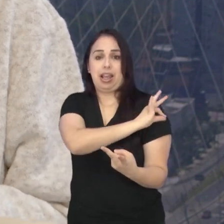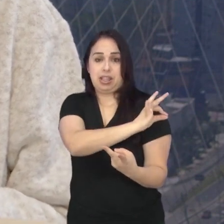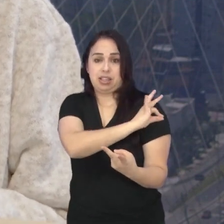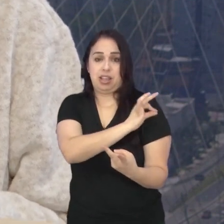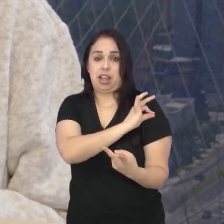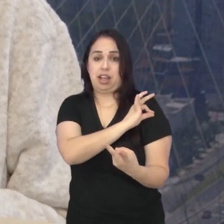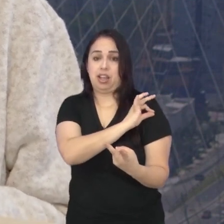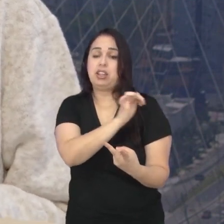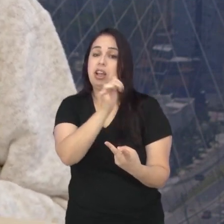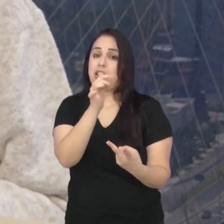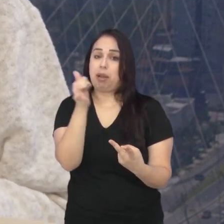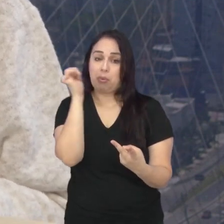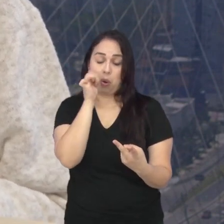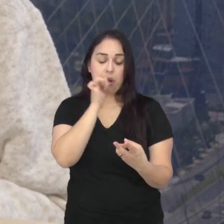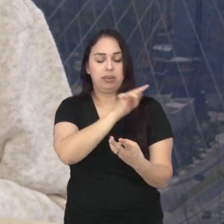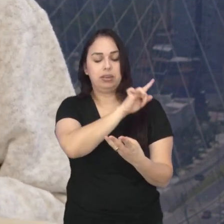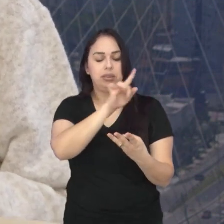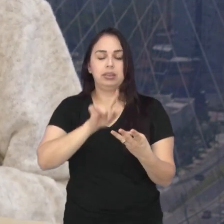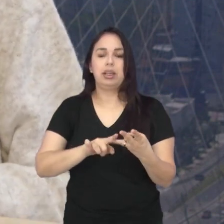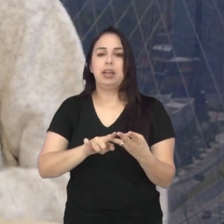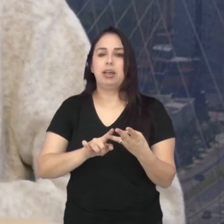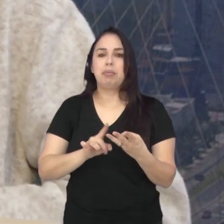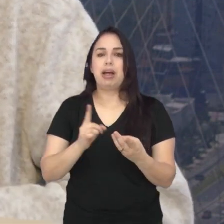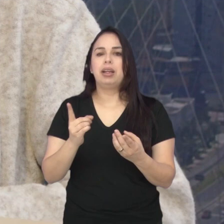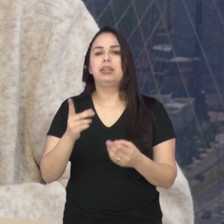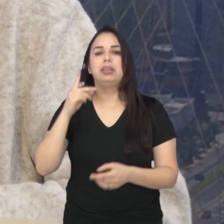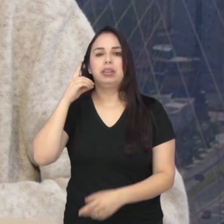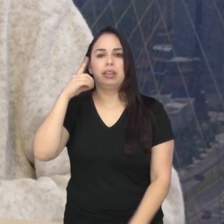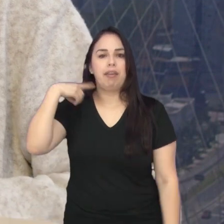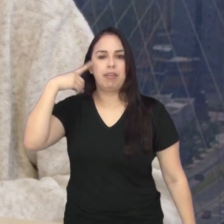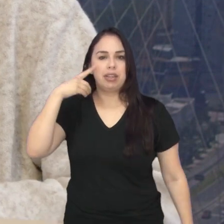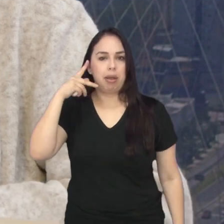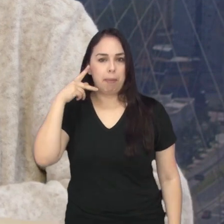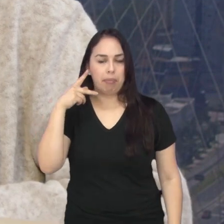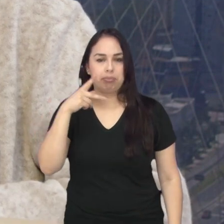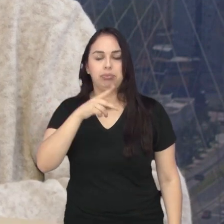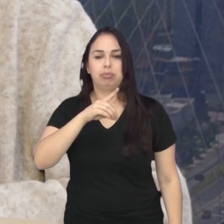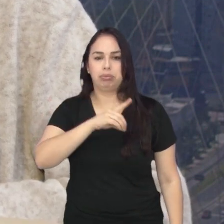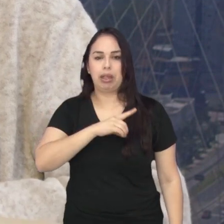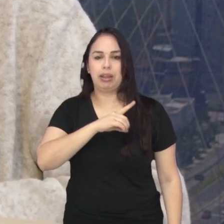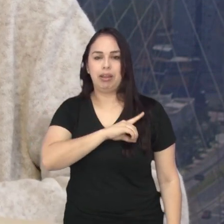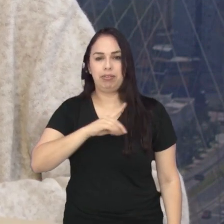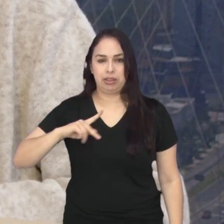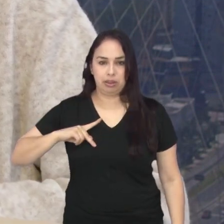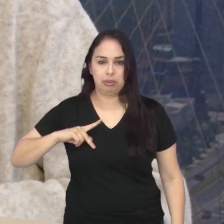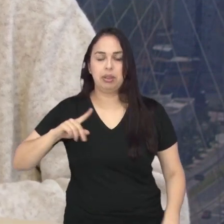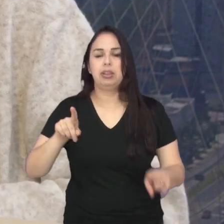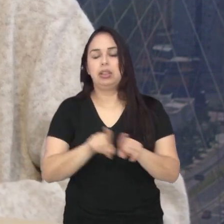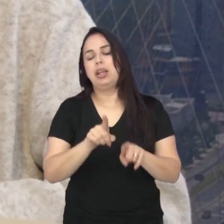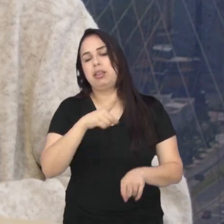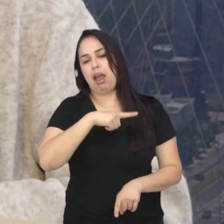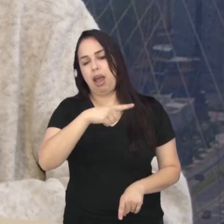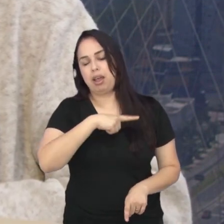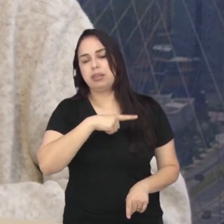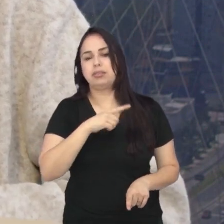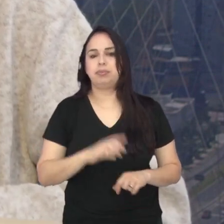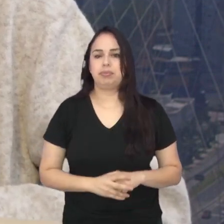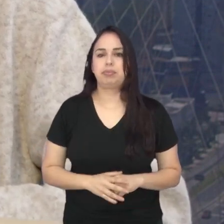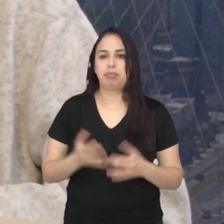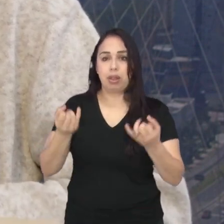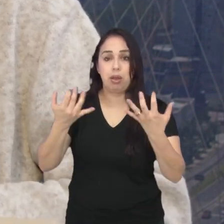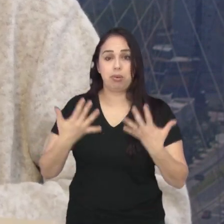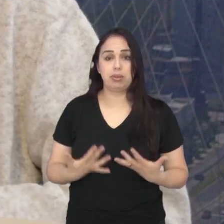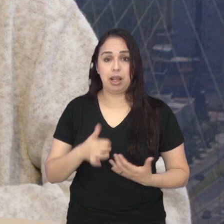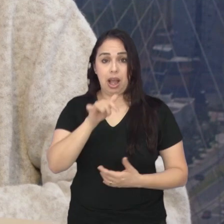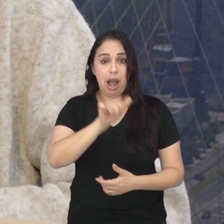atuação exclusiva para violência doméstica. E isso também é algo importante que a gente não falou eu não falei quando eu falei.